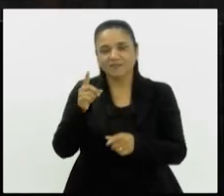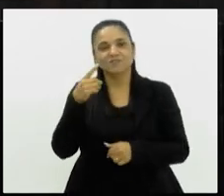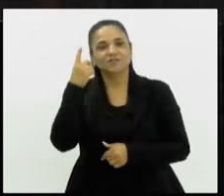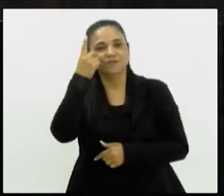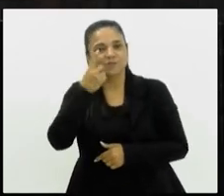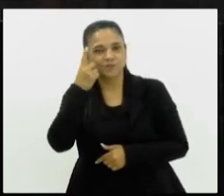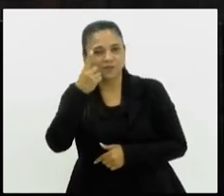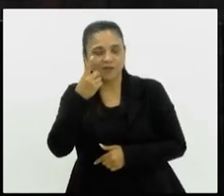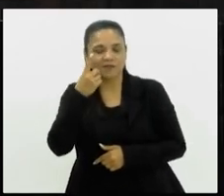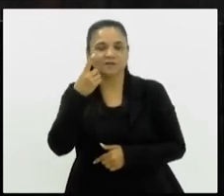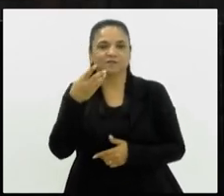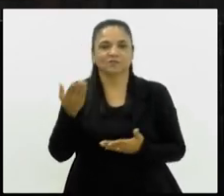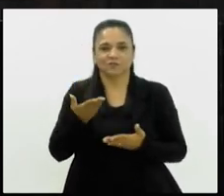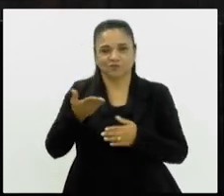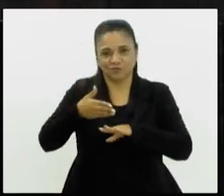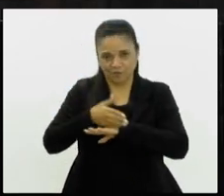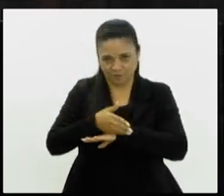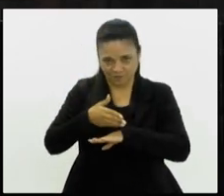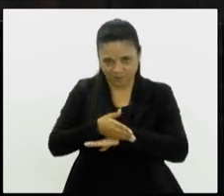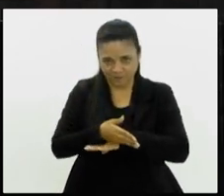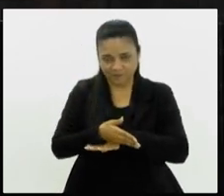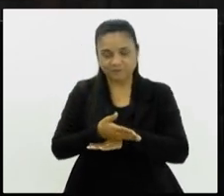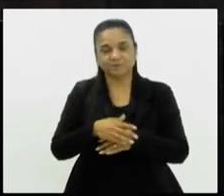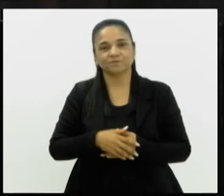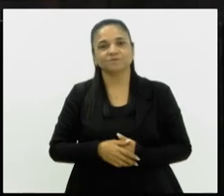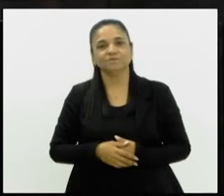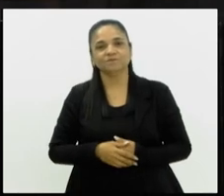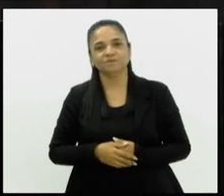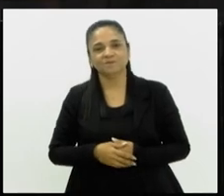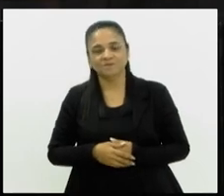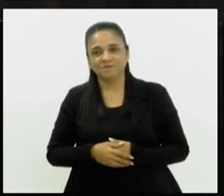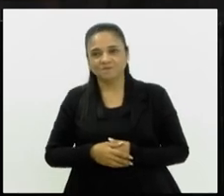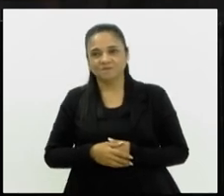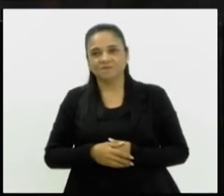deputados presentes. Ainda há pouco,